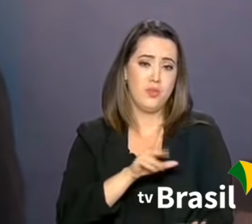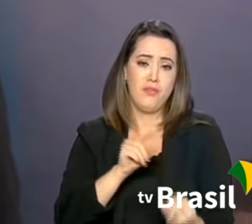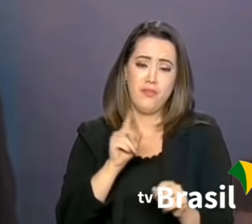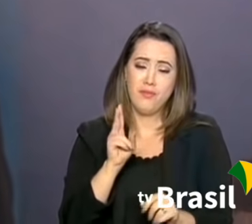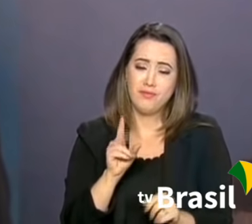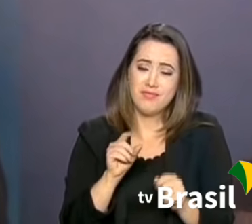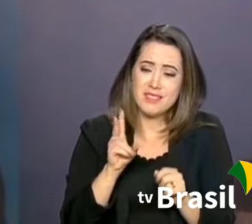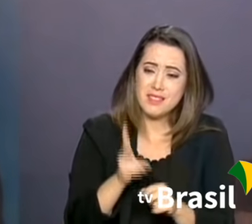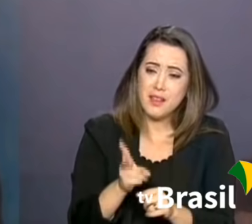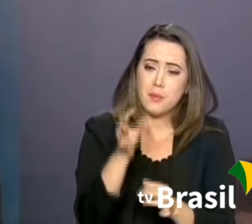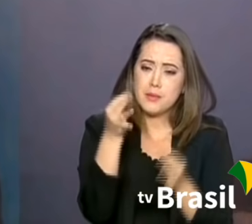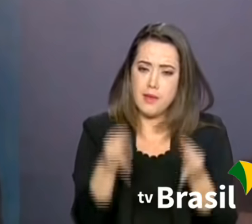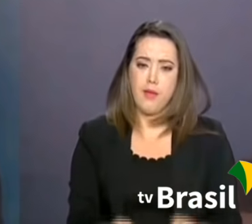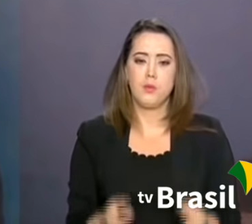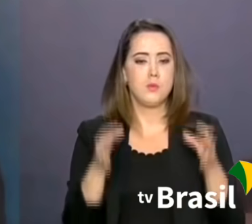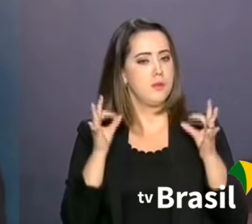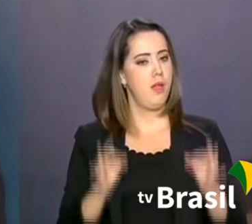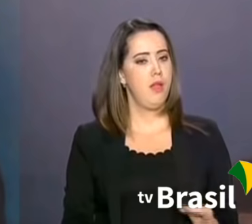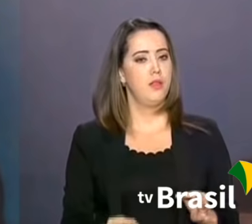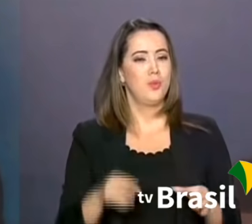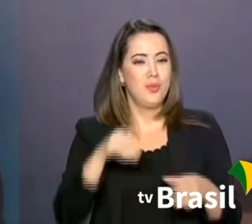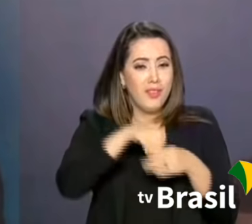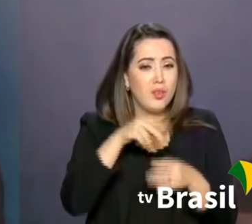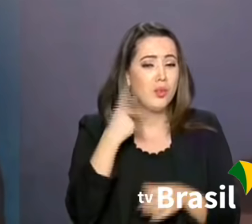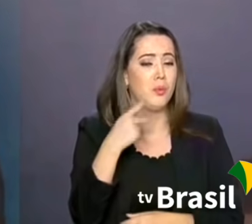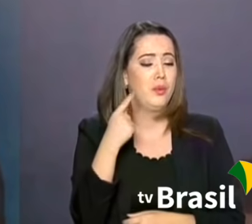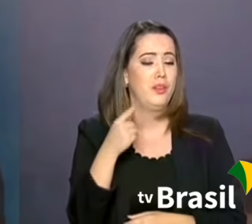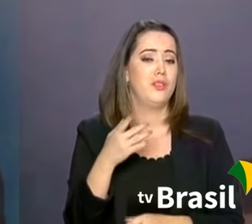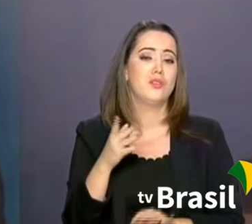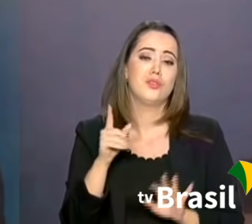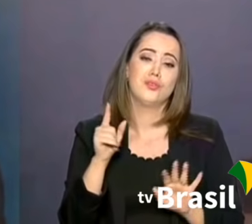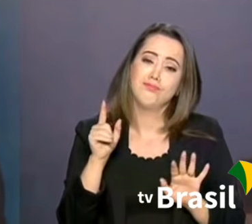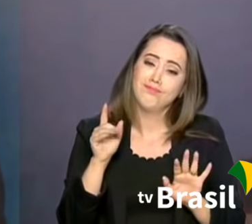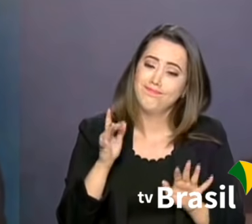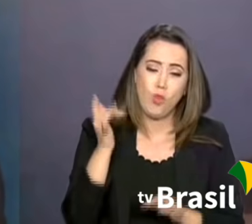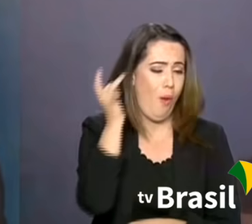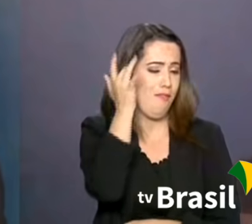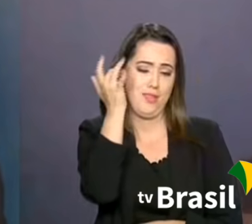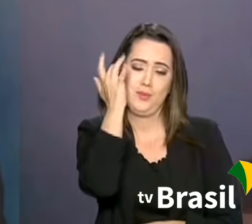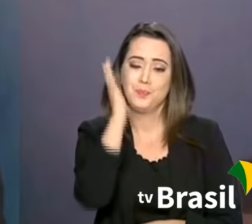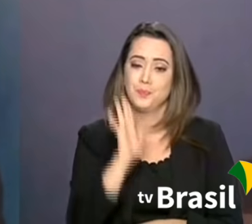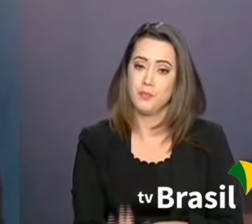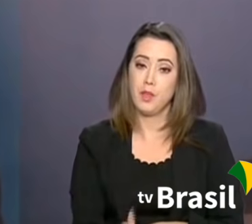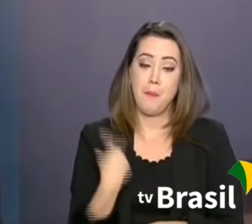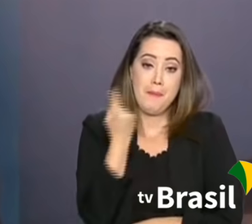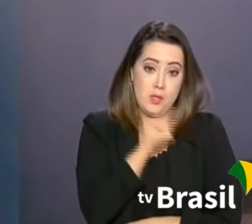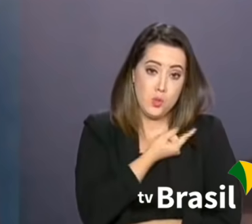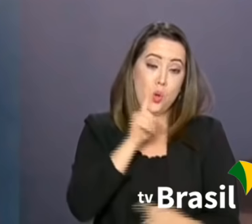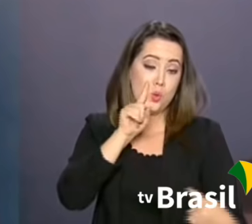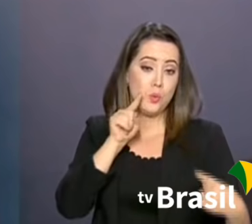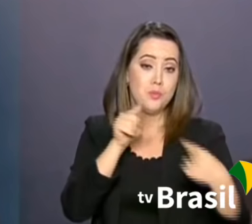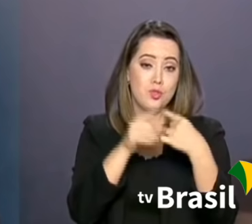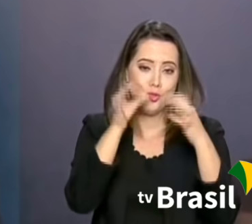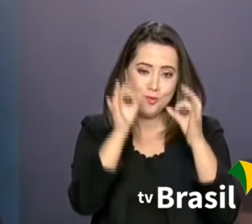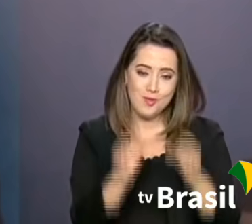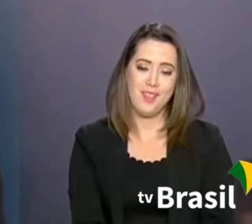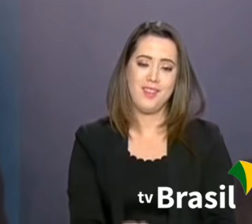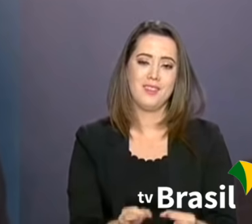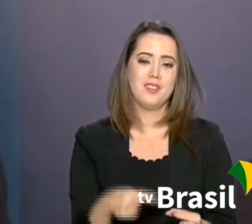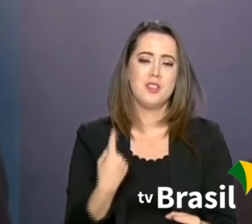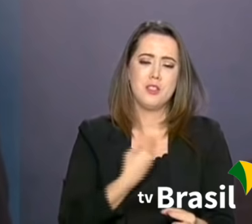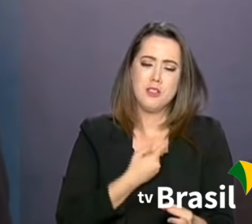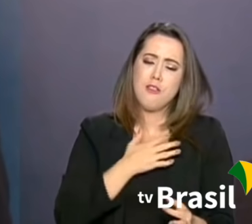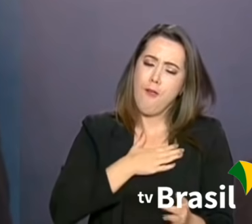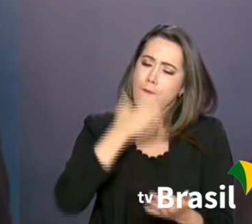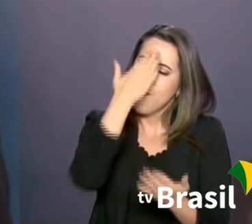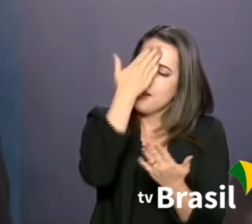na política, não é fácil, mas nós seguiremos esse nosso objetivo e tenho